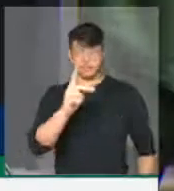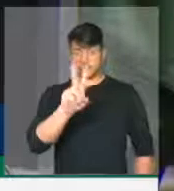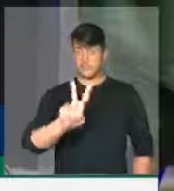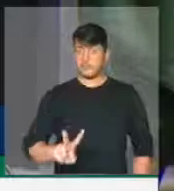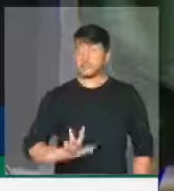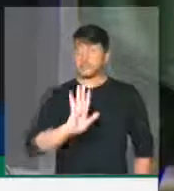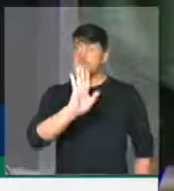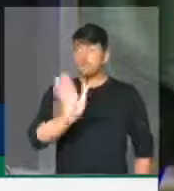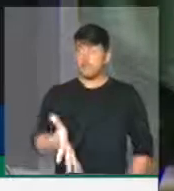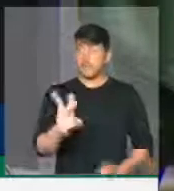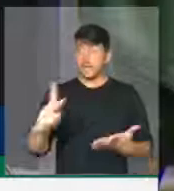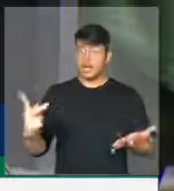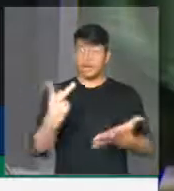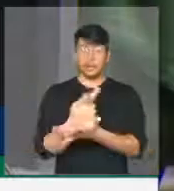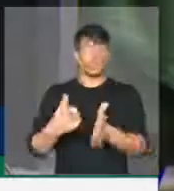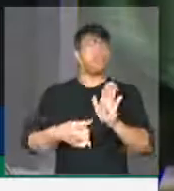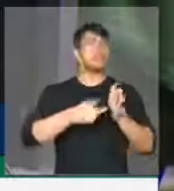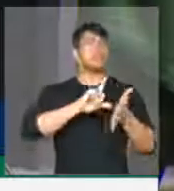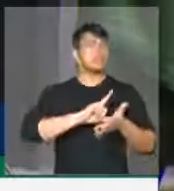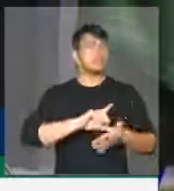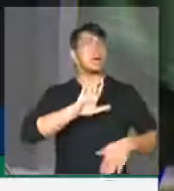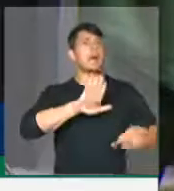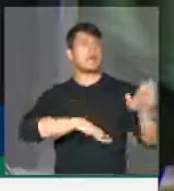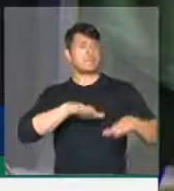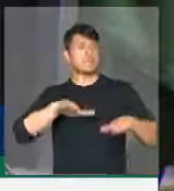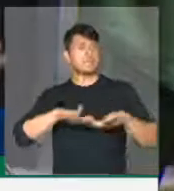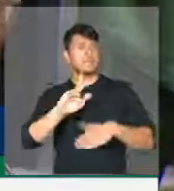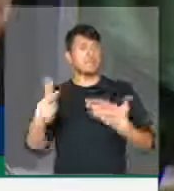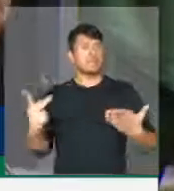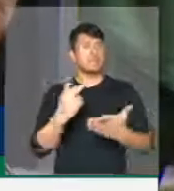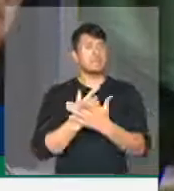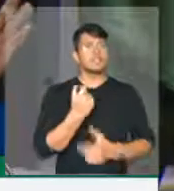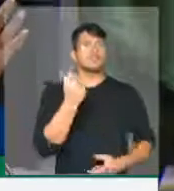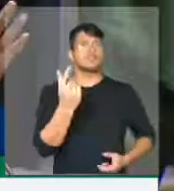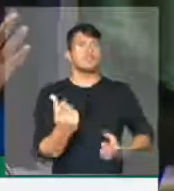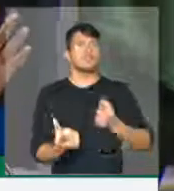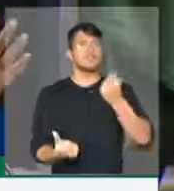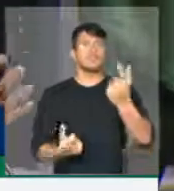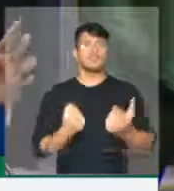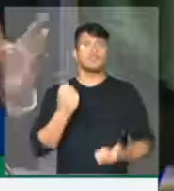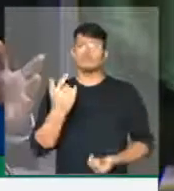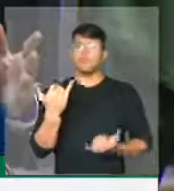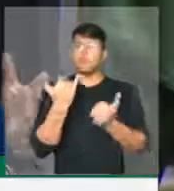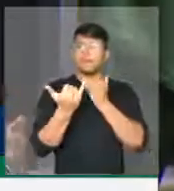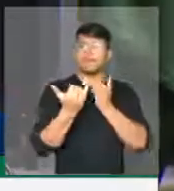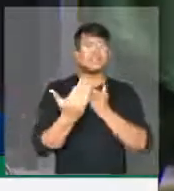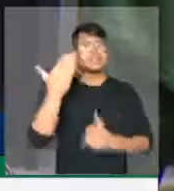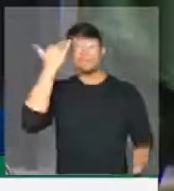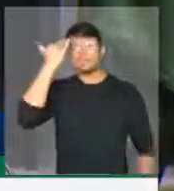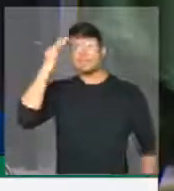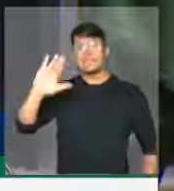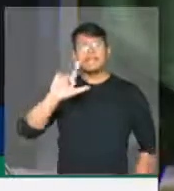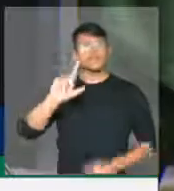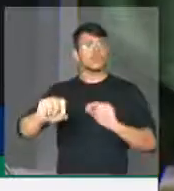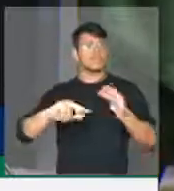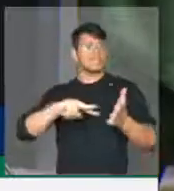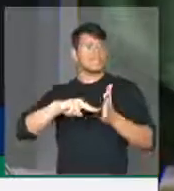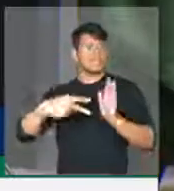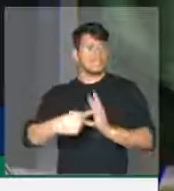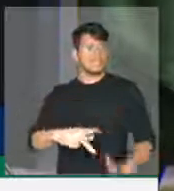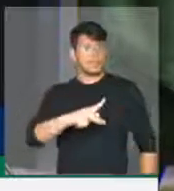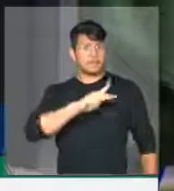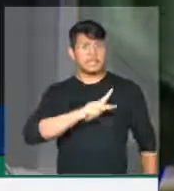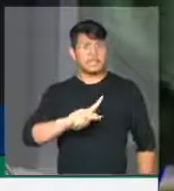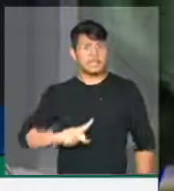deputado Charles Fernandes. Aqui e ali o presidente da República parece desconhecer a instituição que representa. Eu